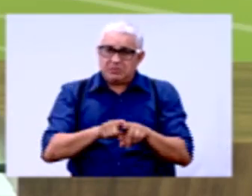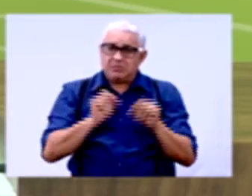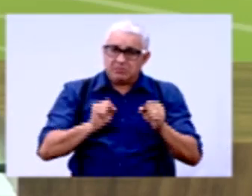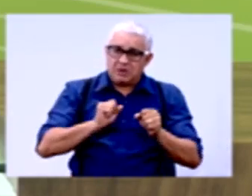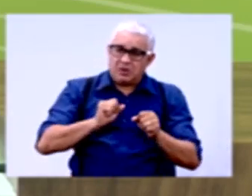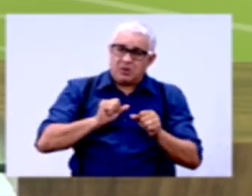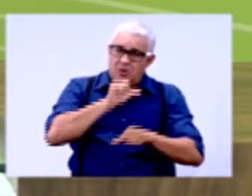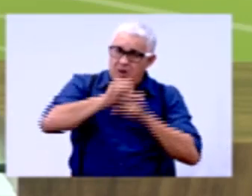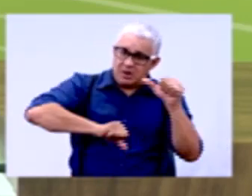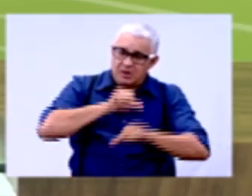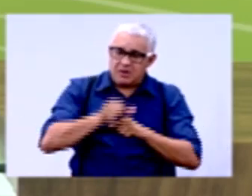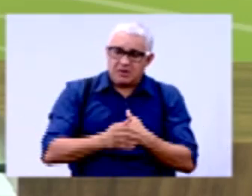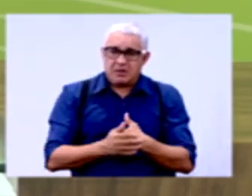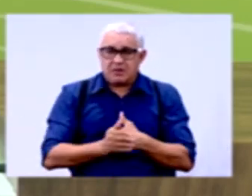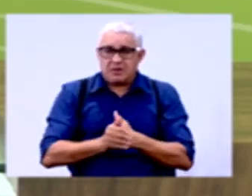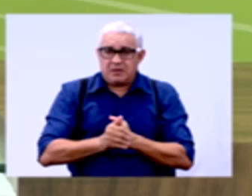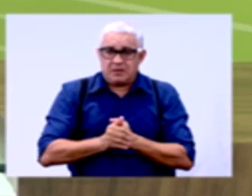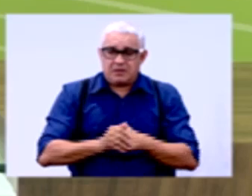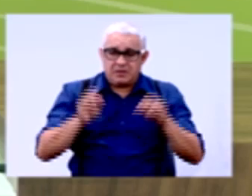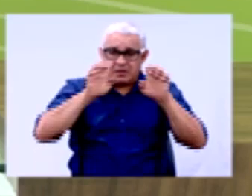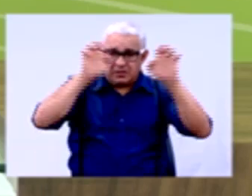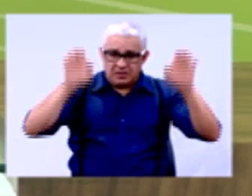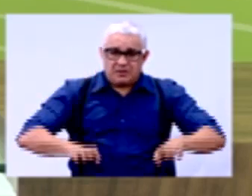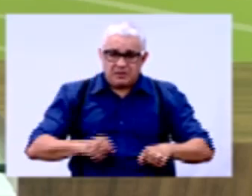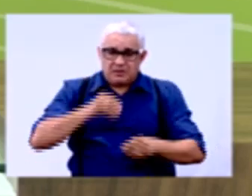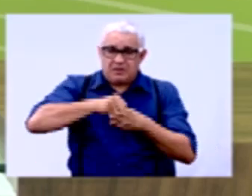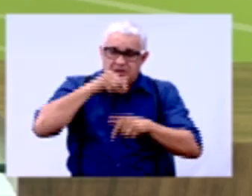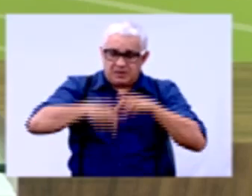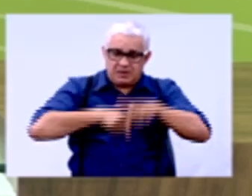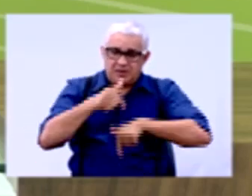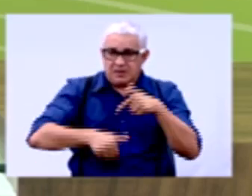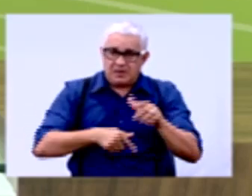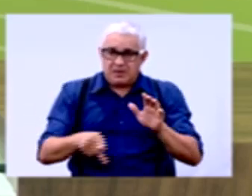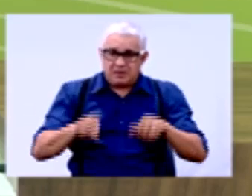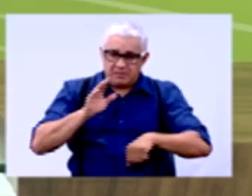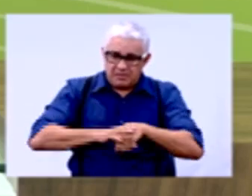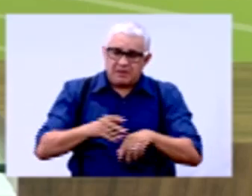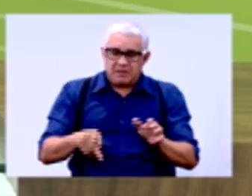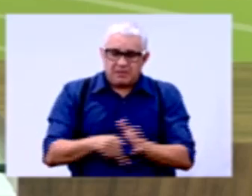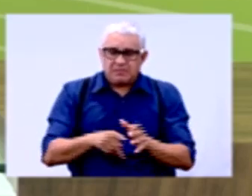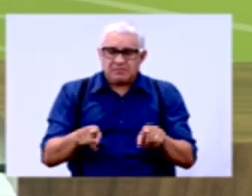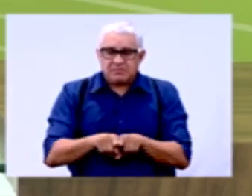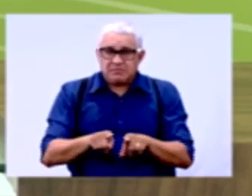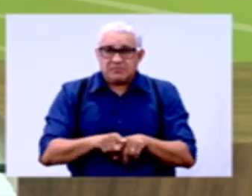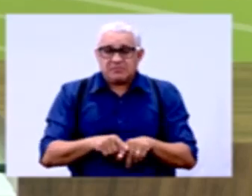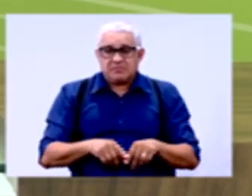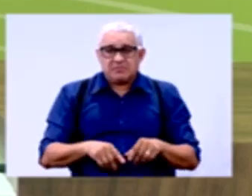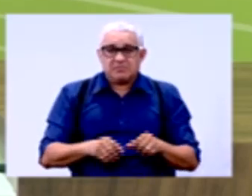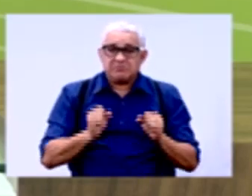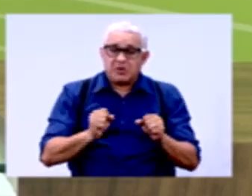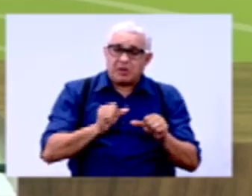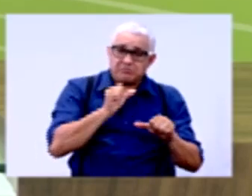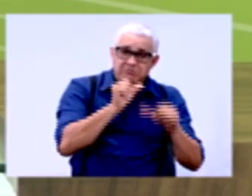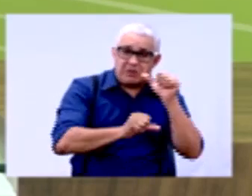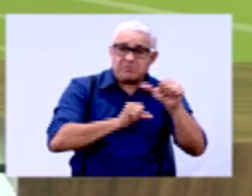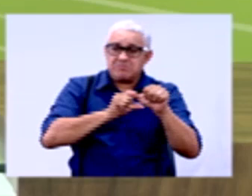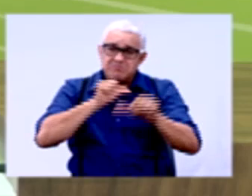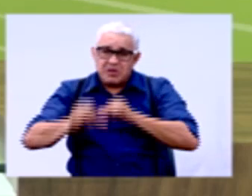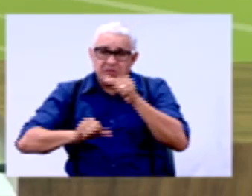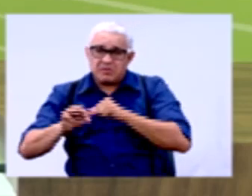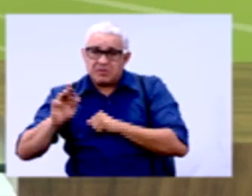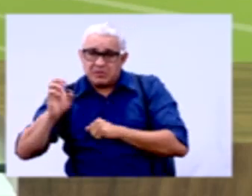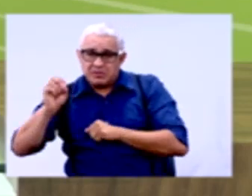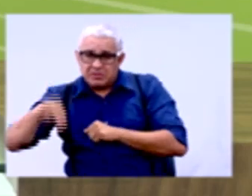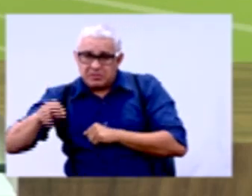alterando, vamos dizer assim, a estrutura do teu trabalho de maneira bem mais prática. Então, eu posso mudar o meu